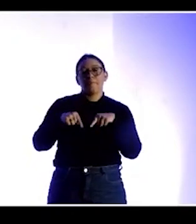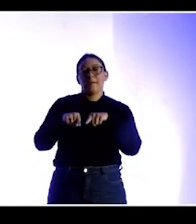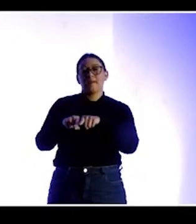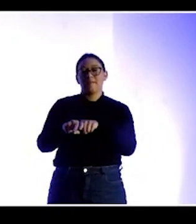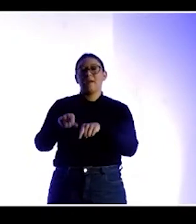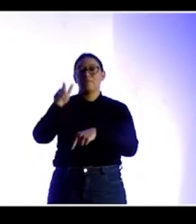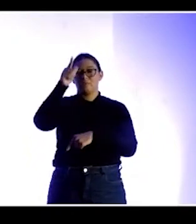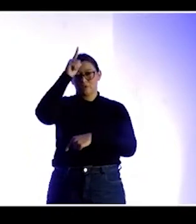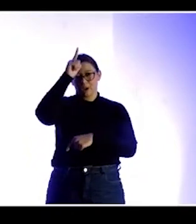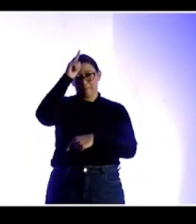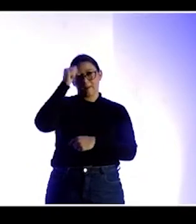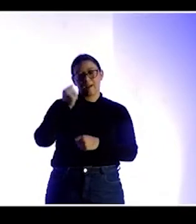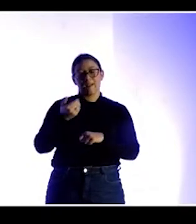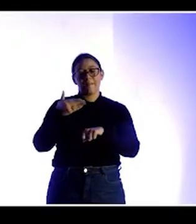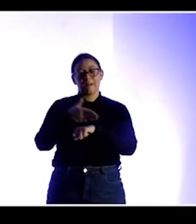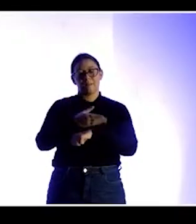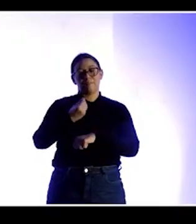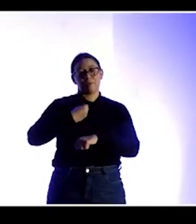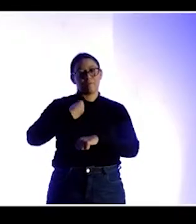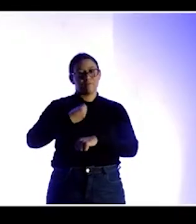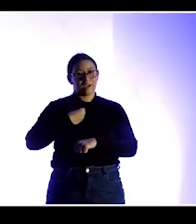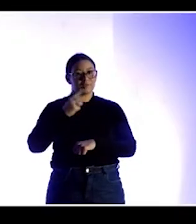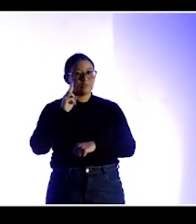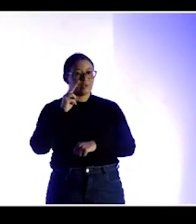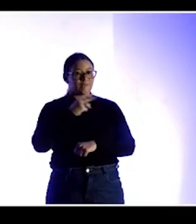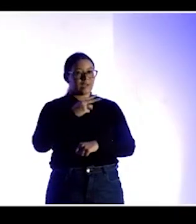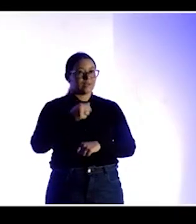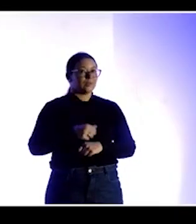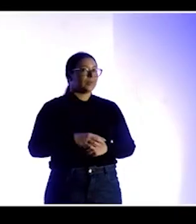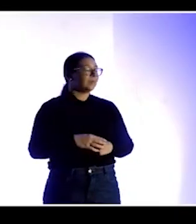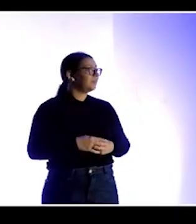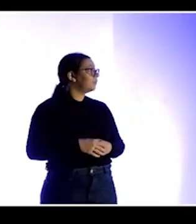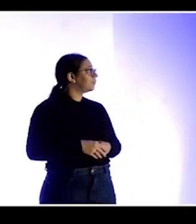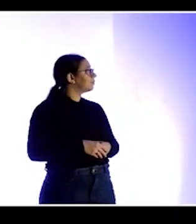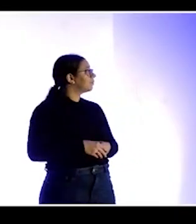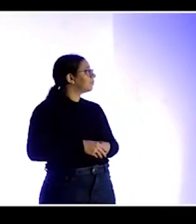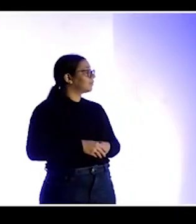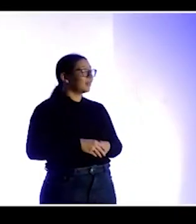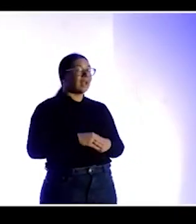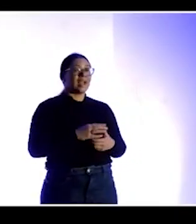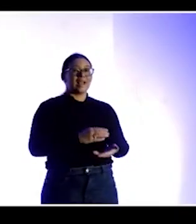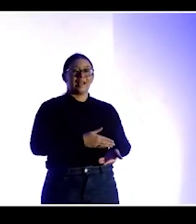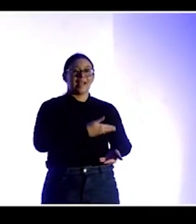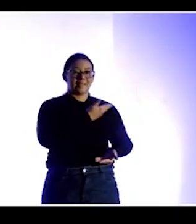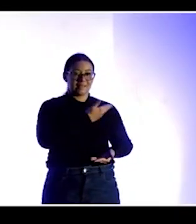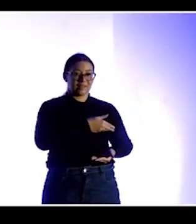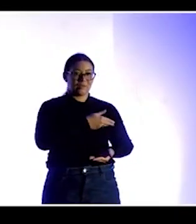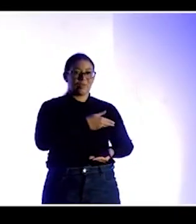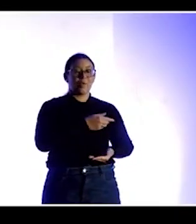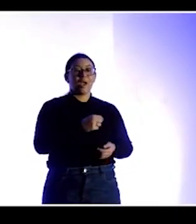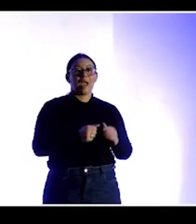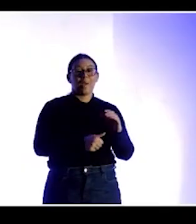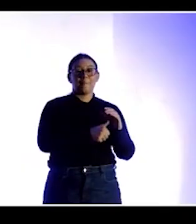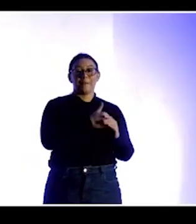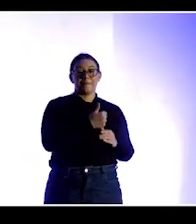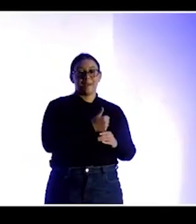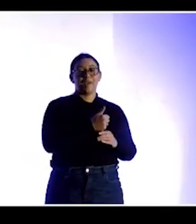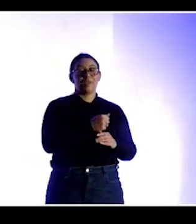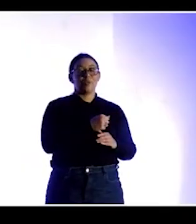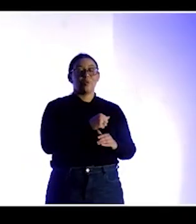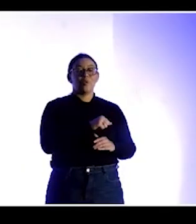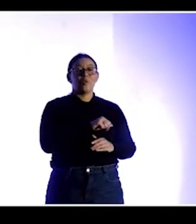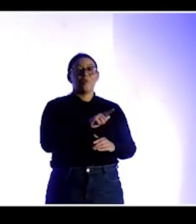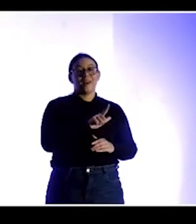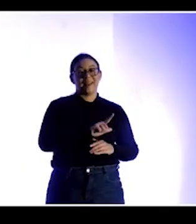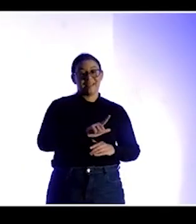vieram prestigiar o nosso evento, estão segurando aqui o primeiro litro de sulfato de amônio, feito no nosso